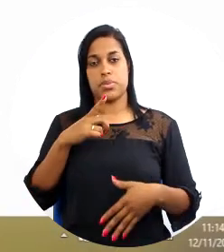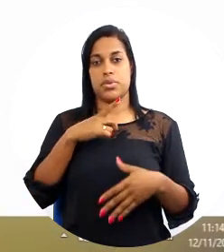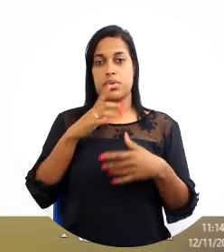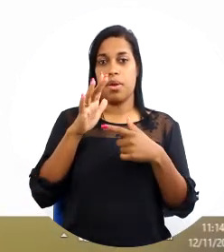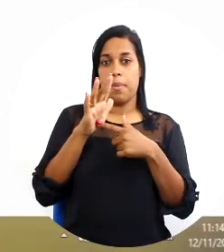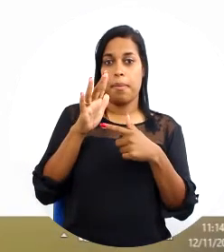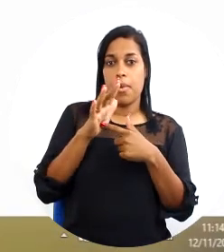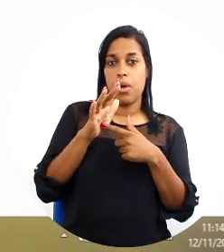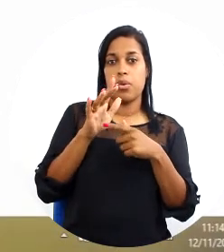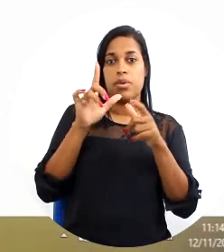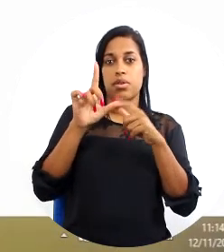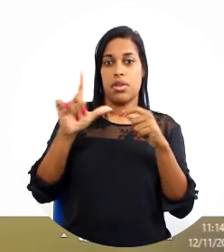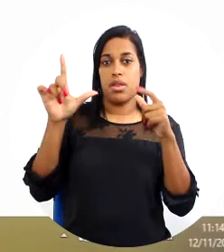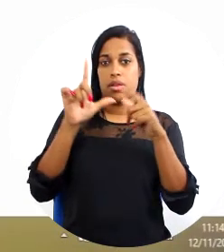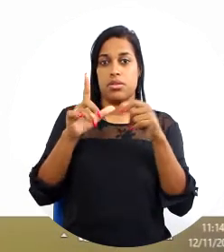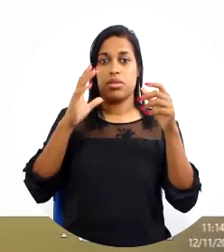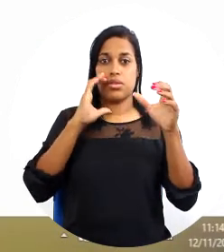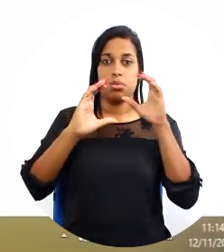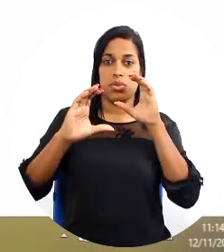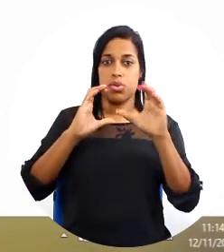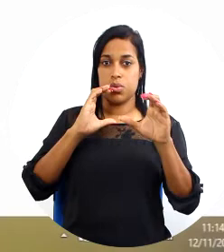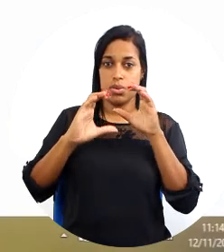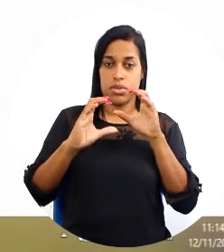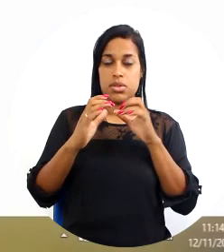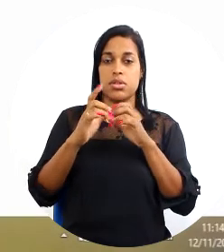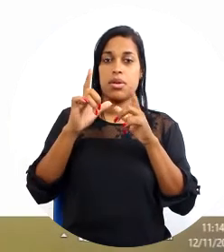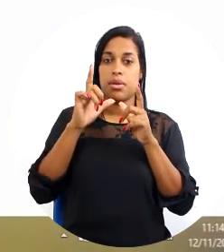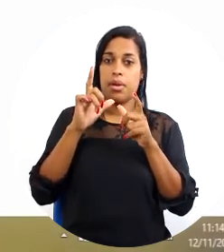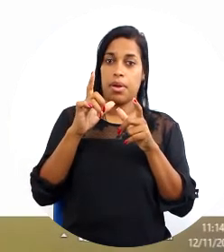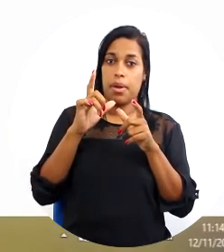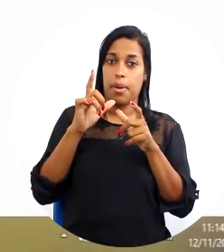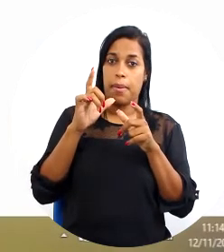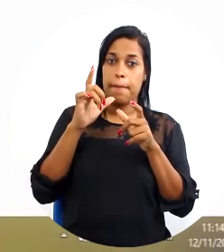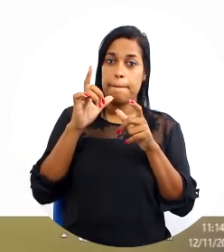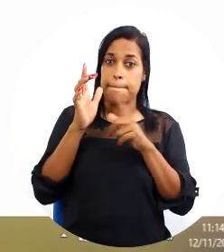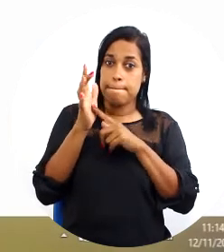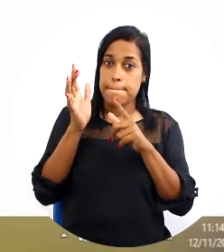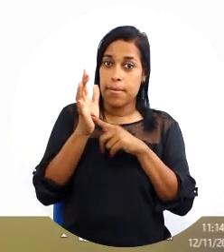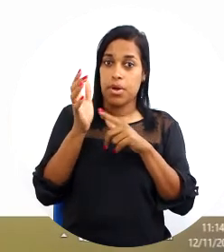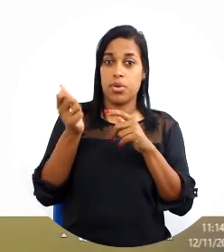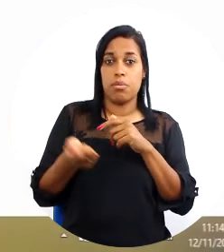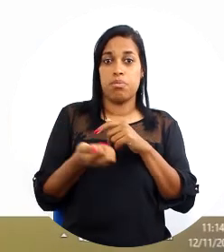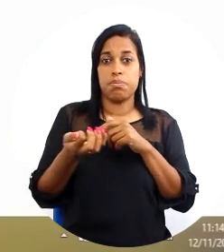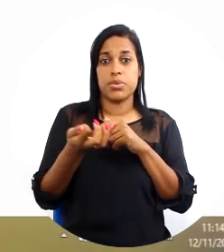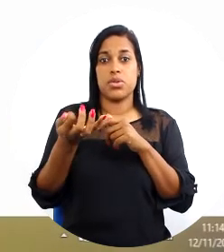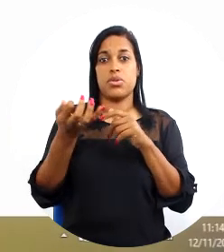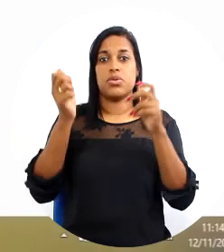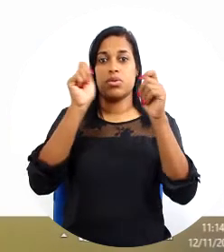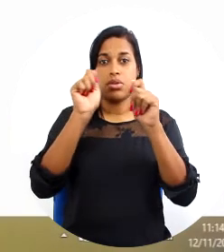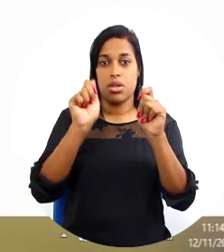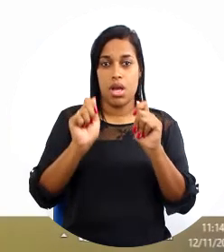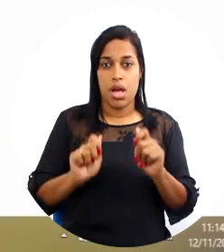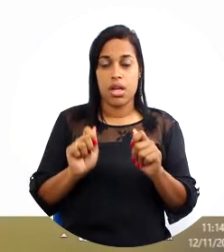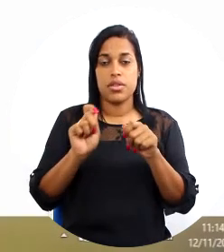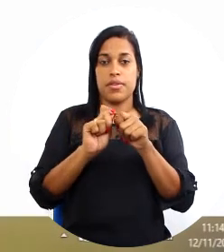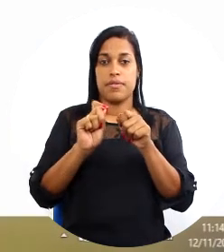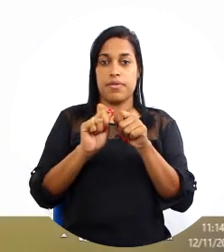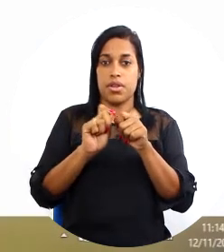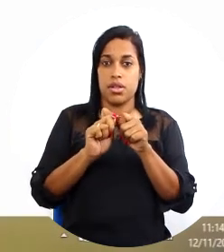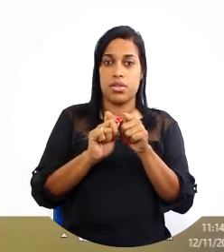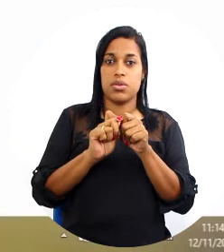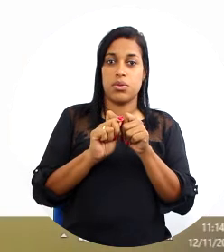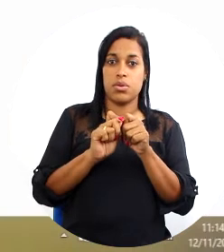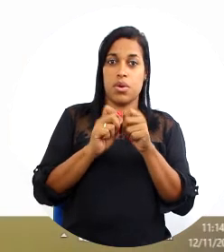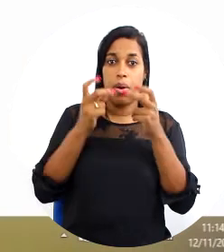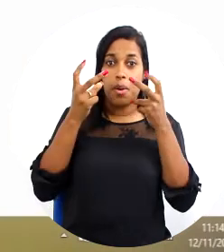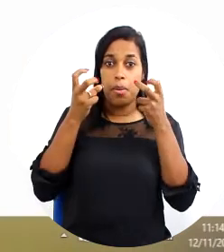mãos como letra de música eu tenho mãos como produtos de artesanato feito à mão então observe que